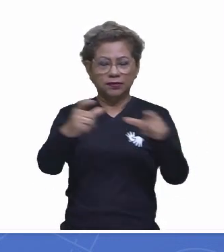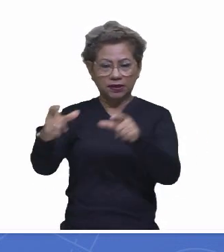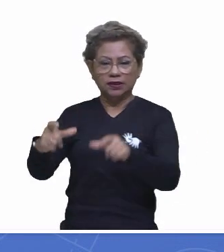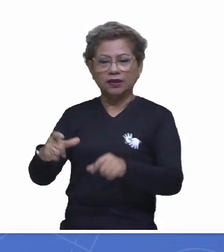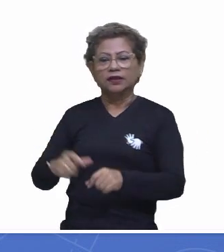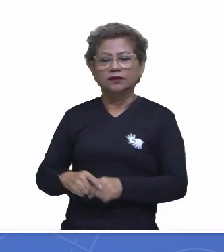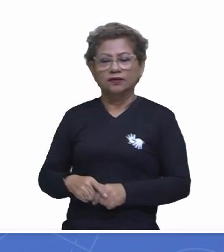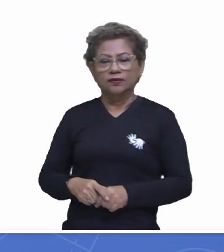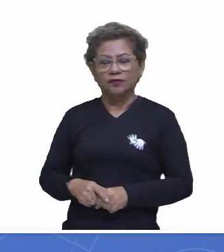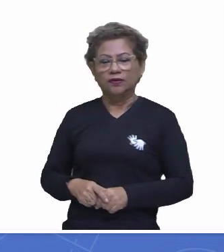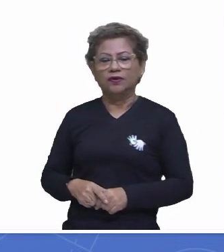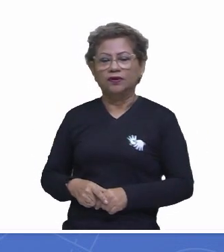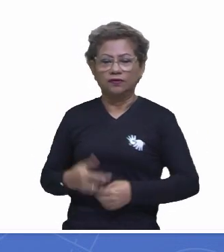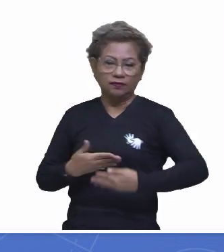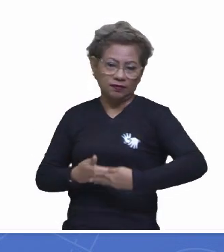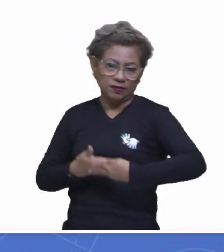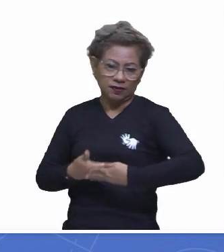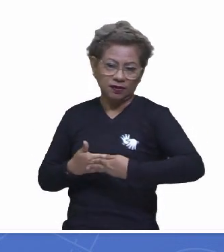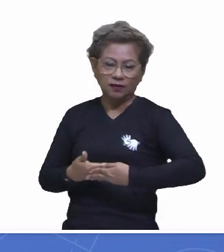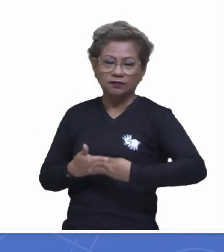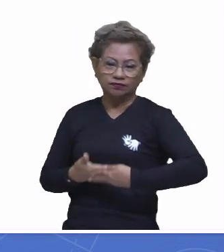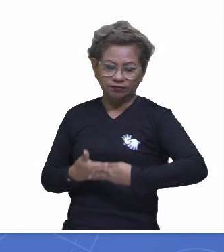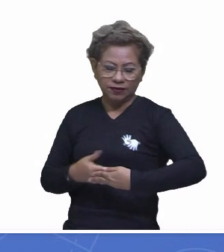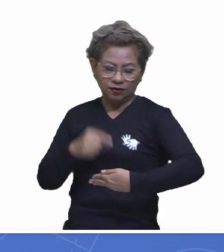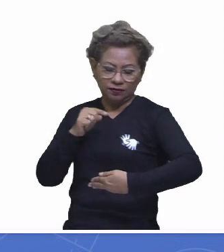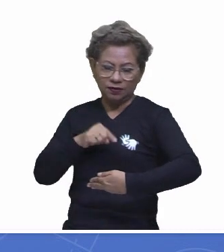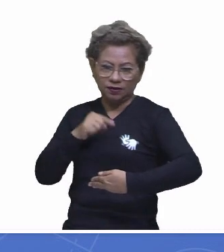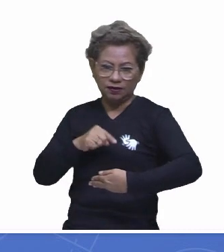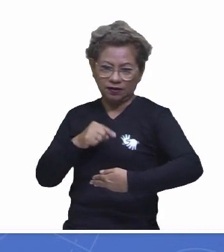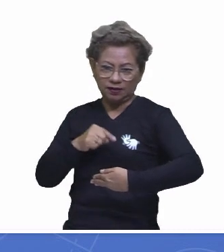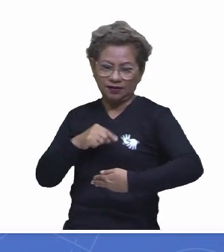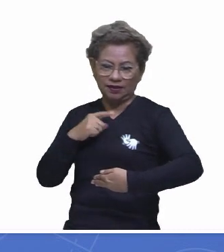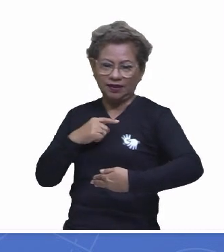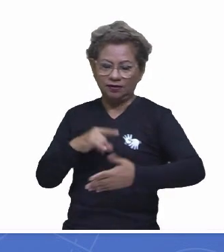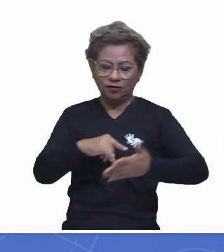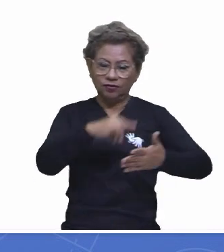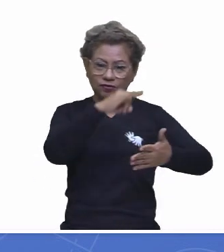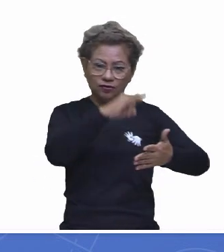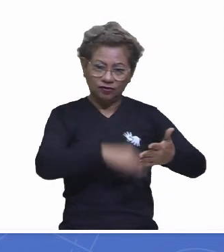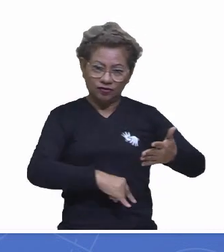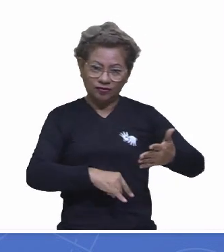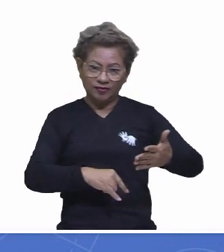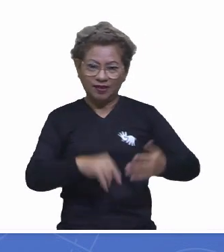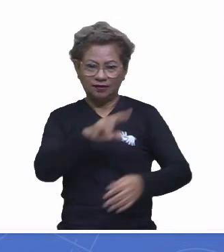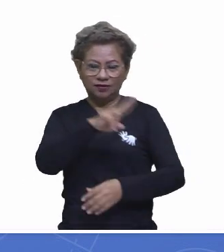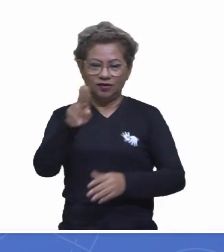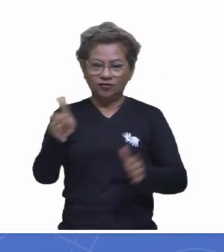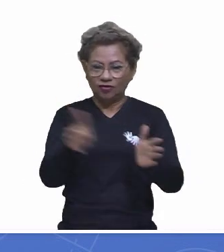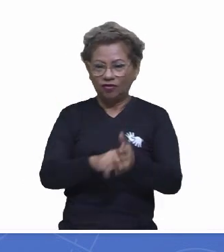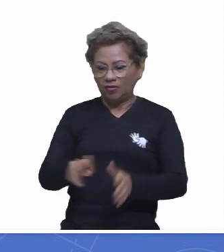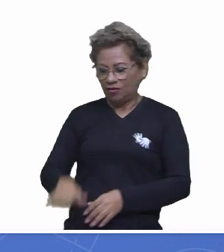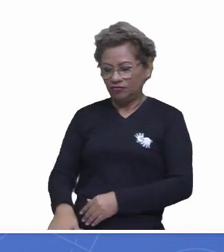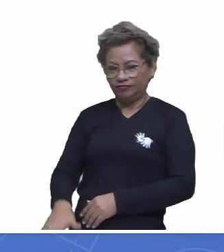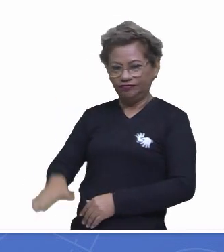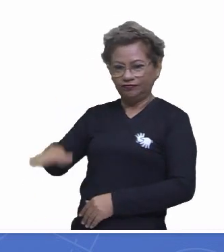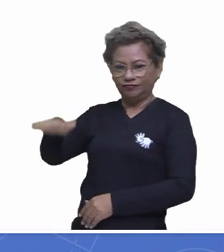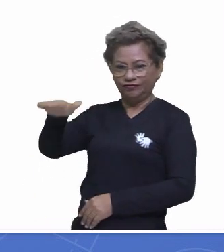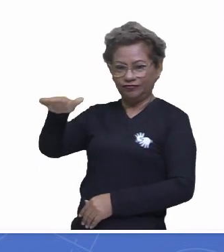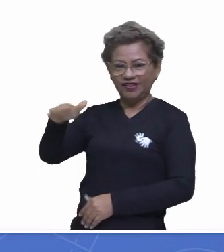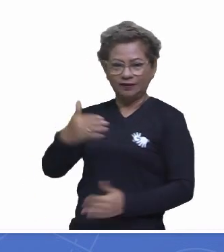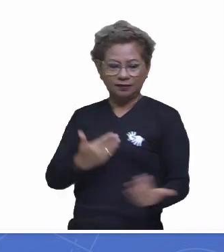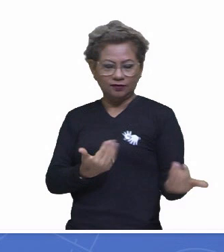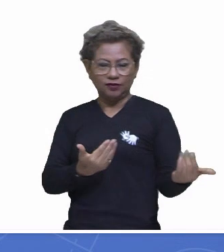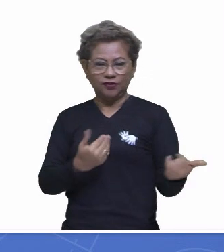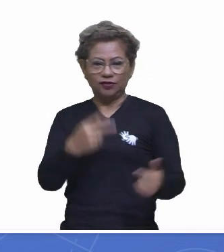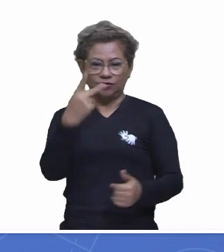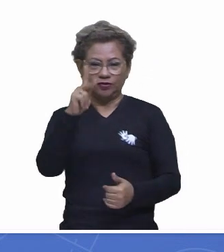infância, quando se desenvolve a identidade sexual; na adolescência, quando a pessoa começa a